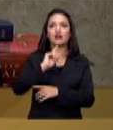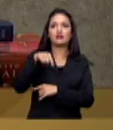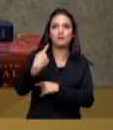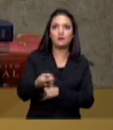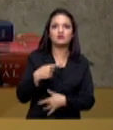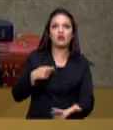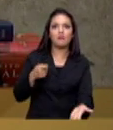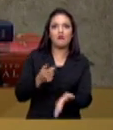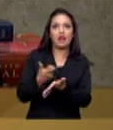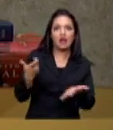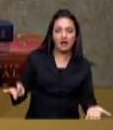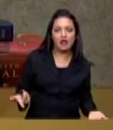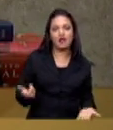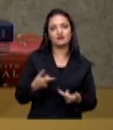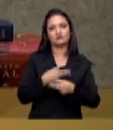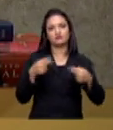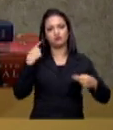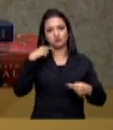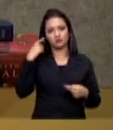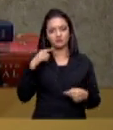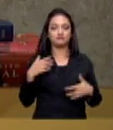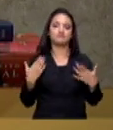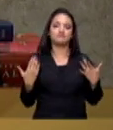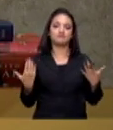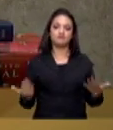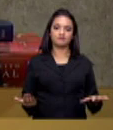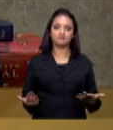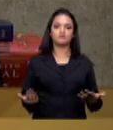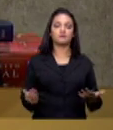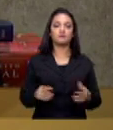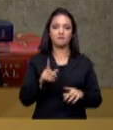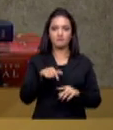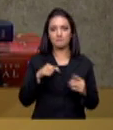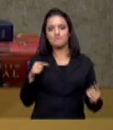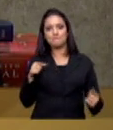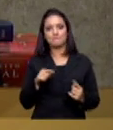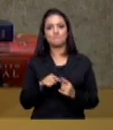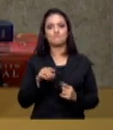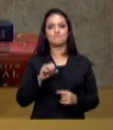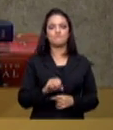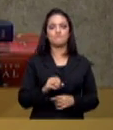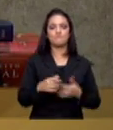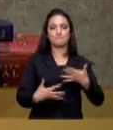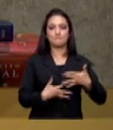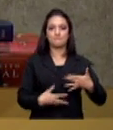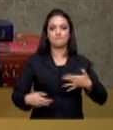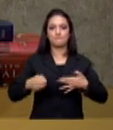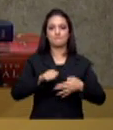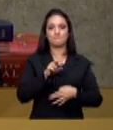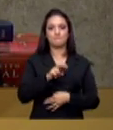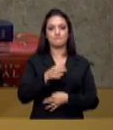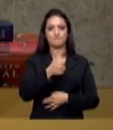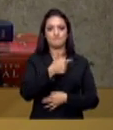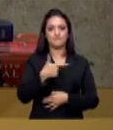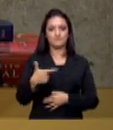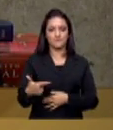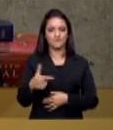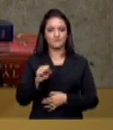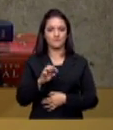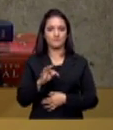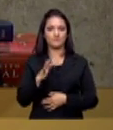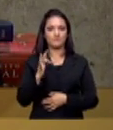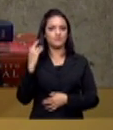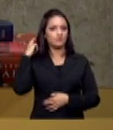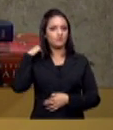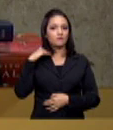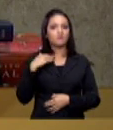honorários. Isso foi exatamente a razão de ser da súmula 512 da nossa corte. Por isso,